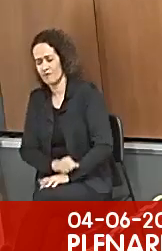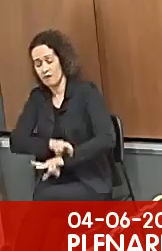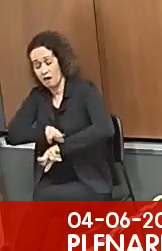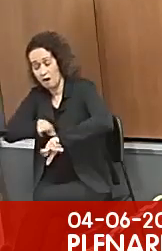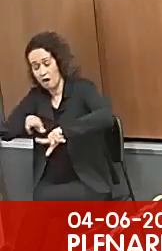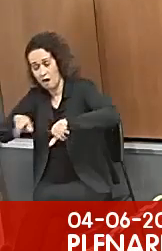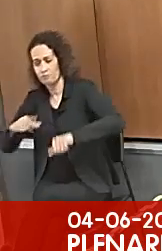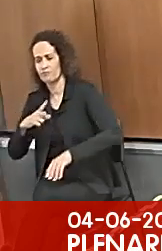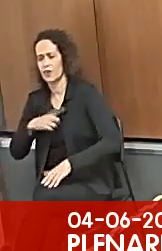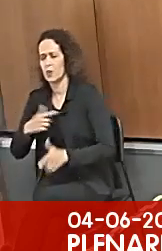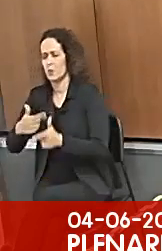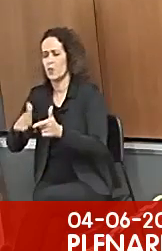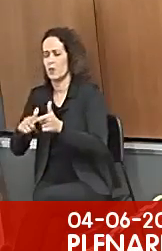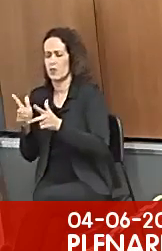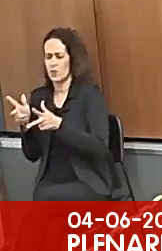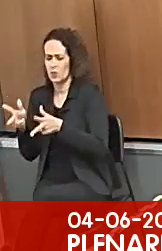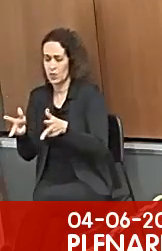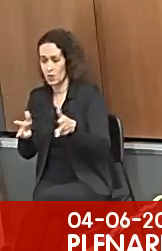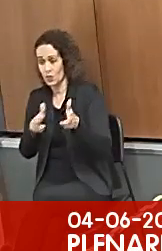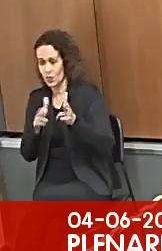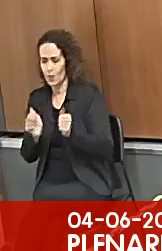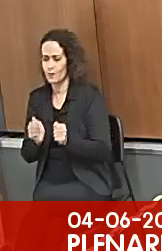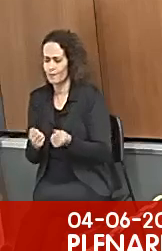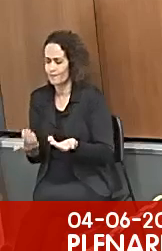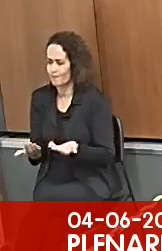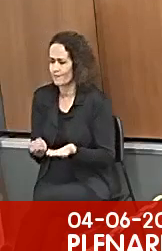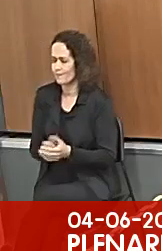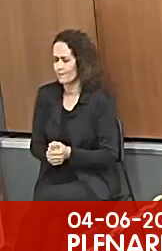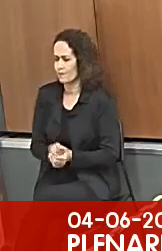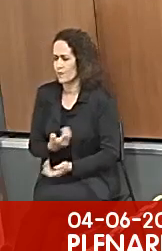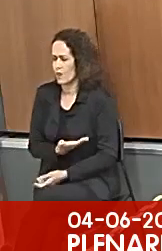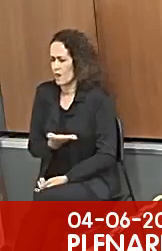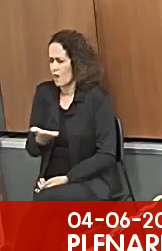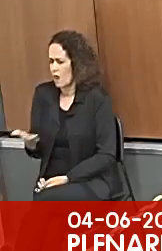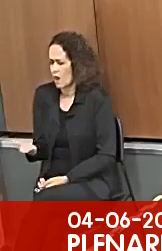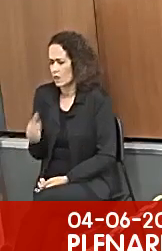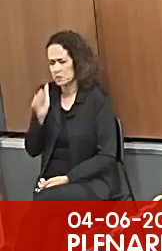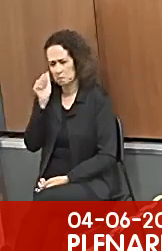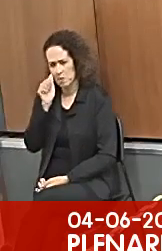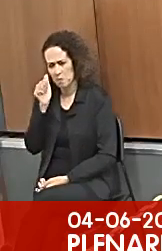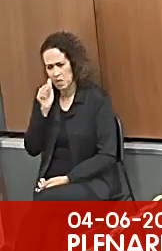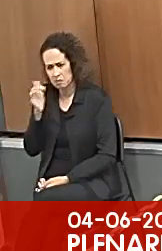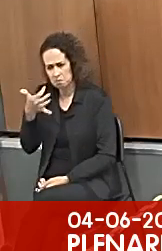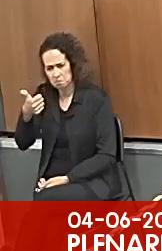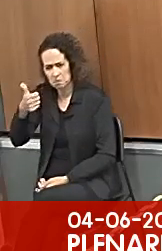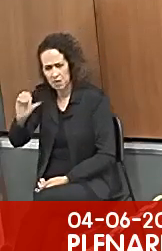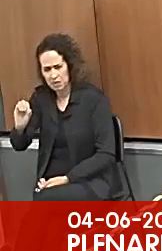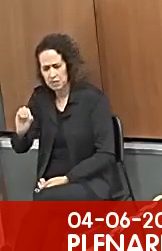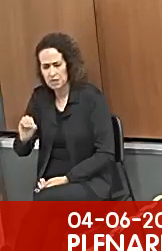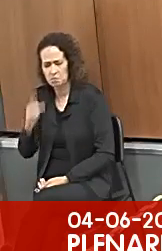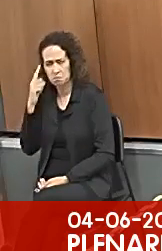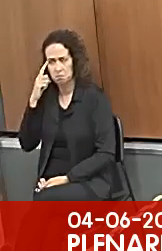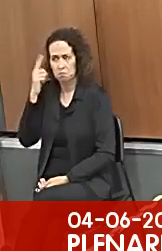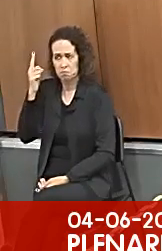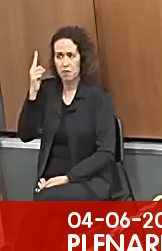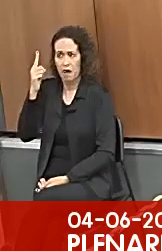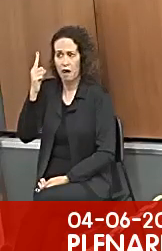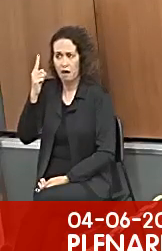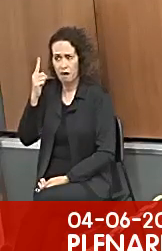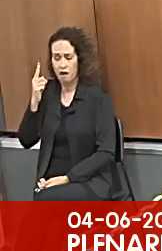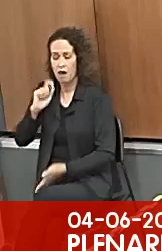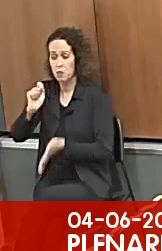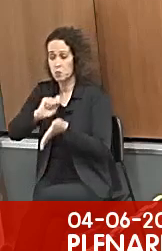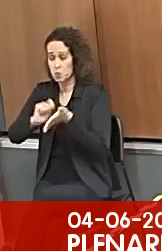senhoras resolvem colocar aqui, num livro, o que qual foi o sentimento de receber o